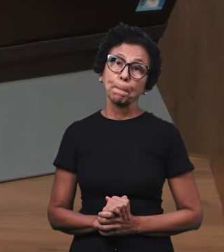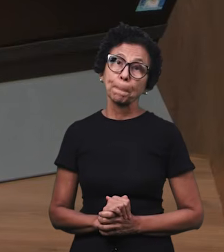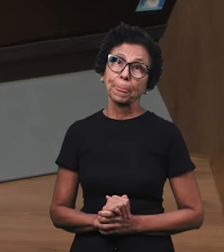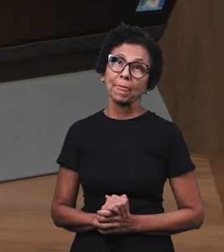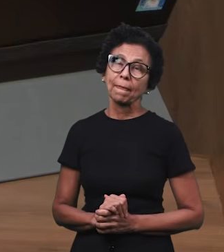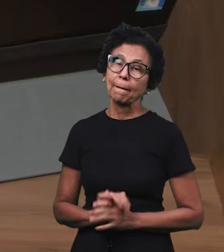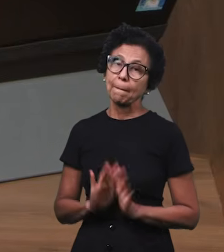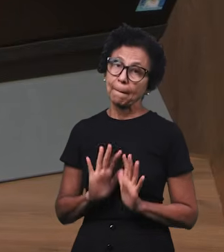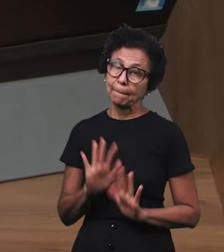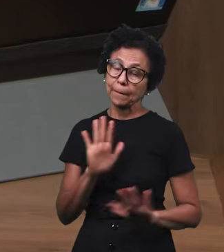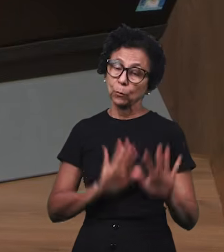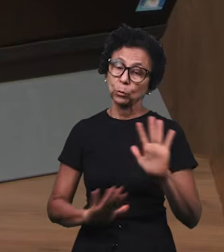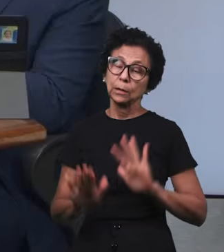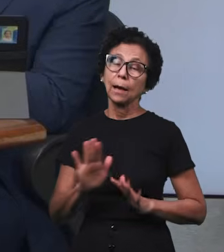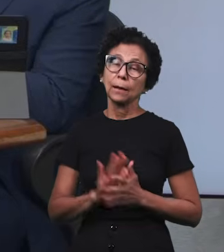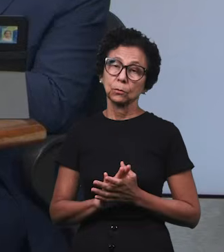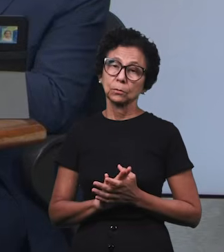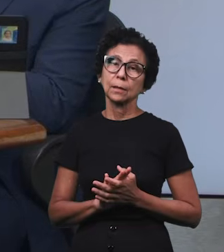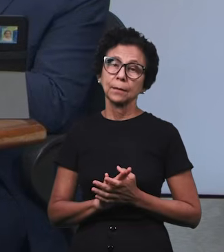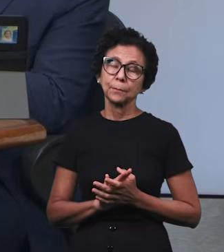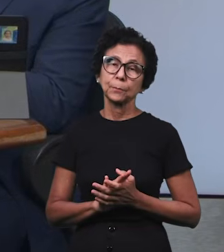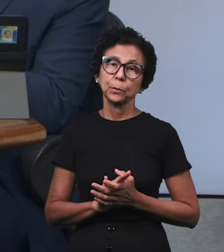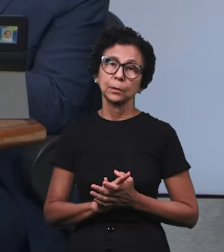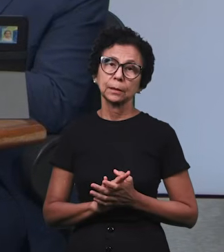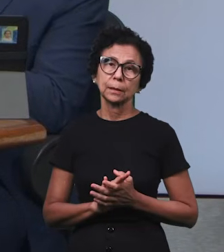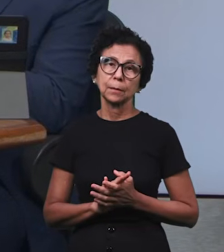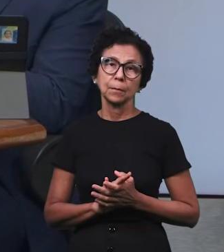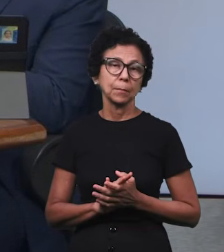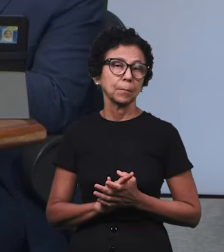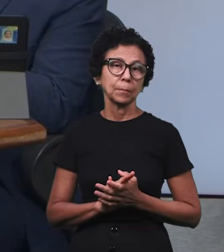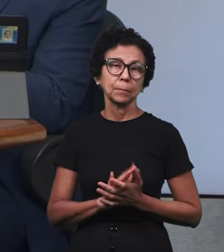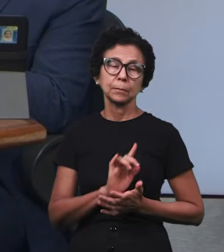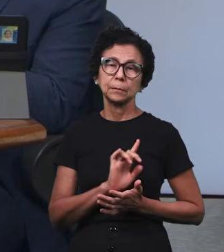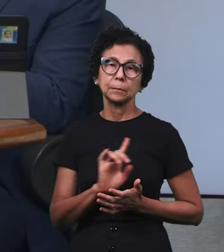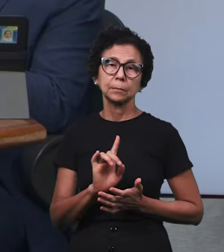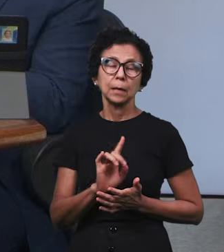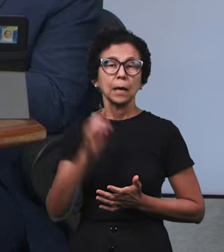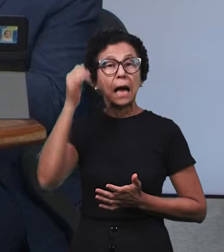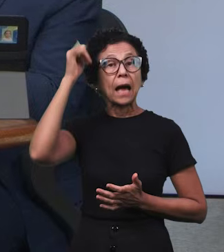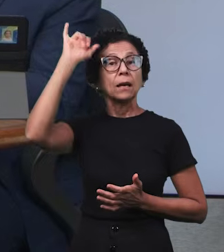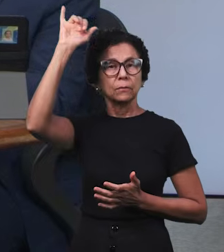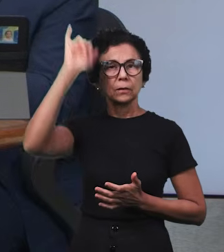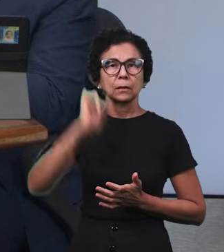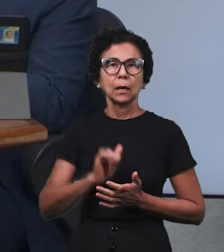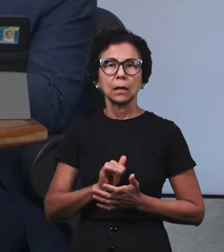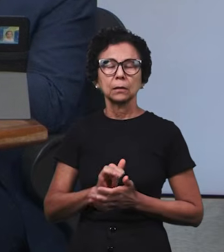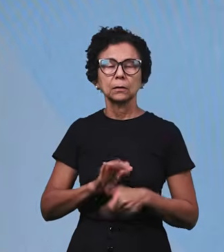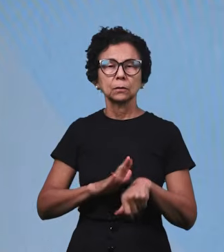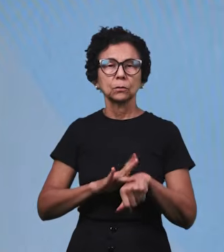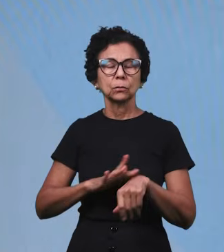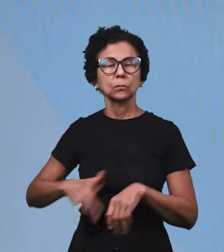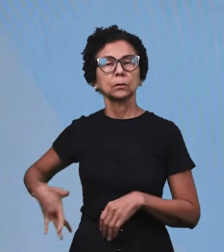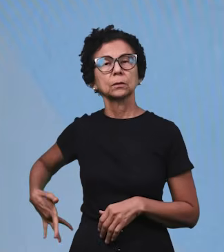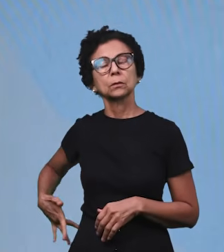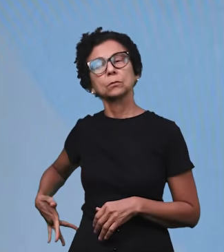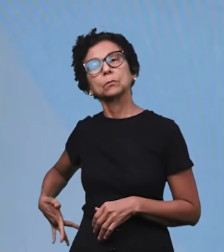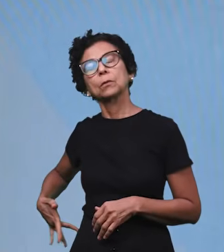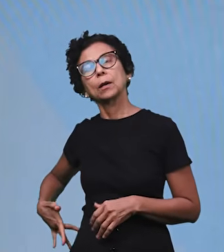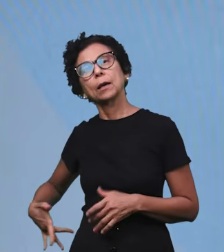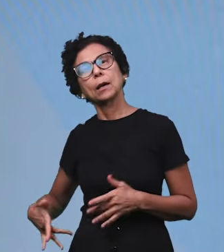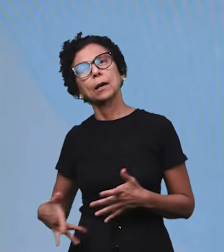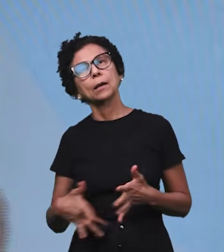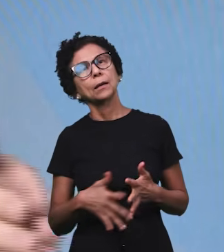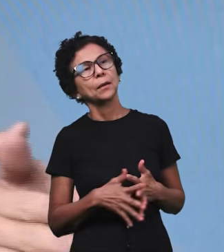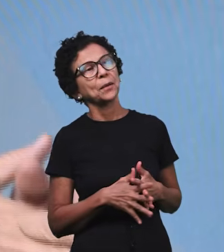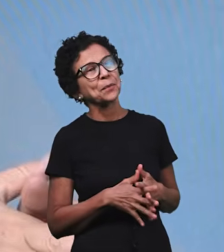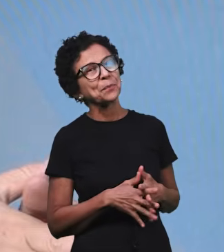renal crônica, ela é menor, né? Exatamente. Na verdade, assim, a mesma coisa que ocorre com a doença renal,